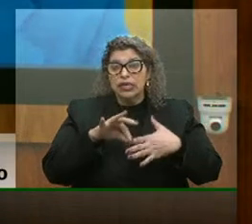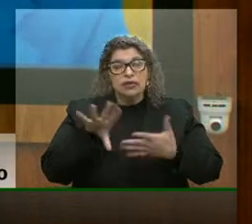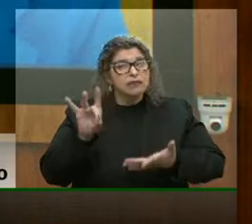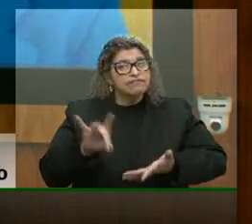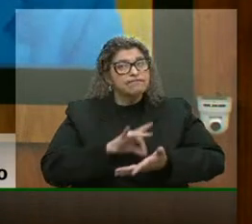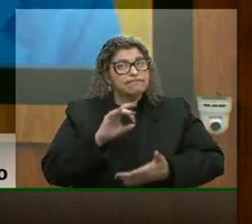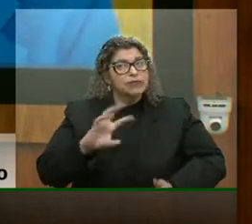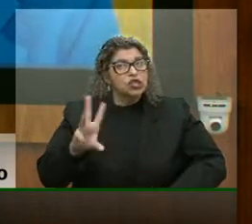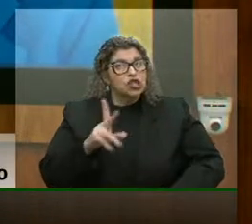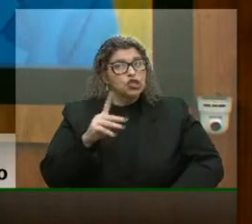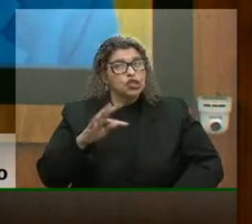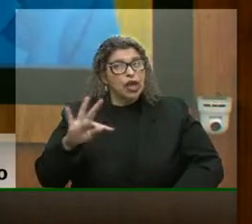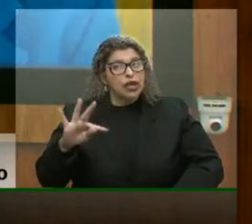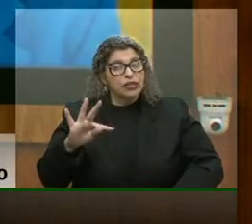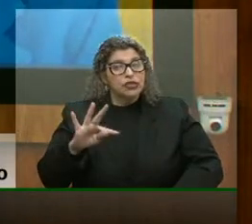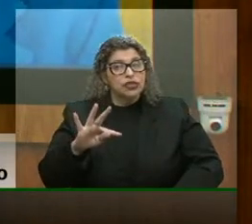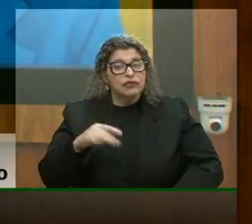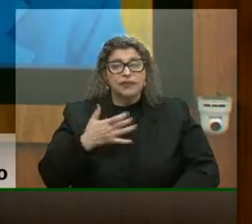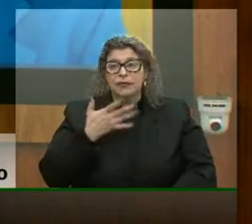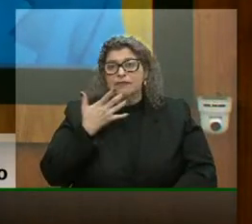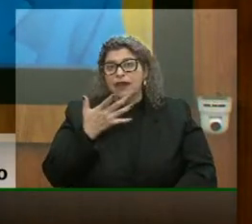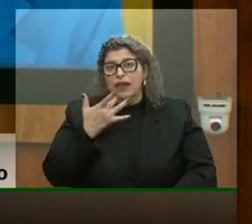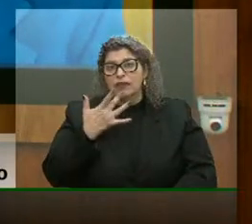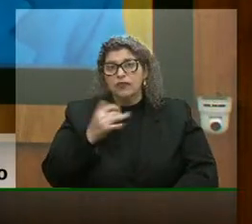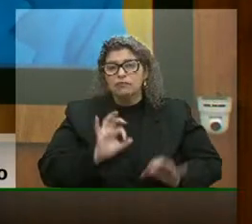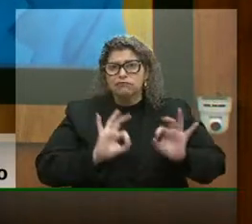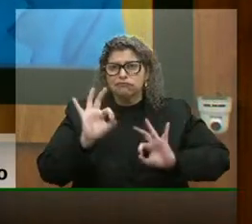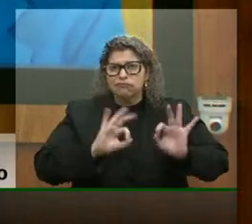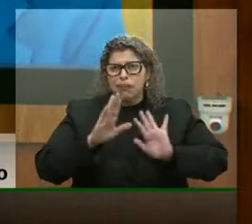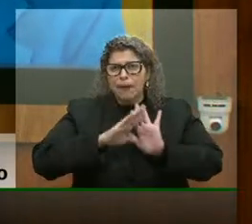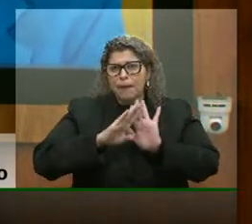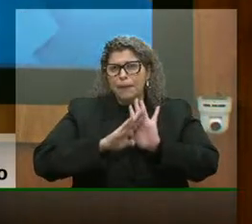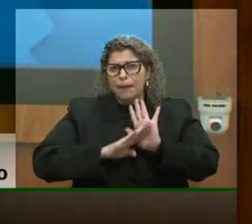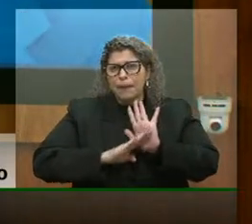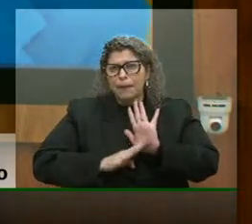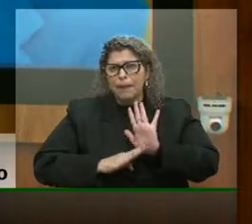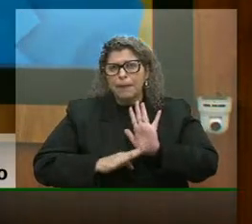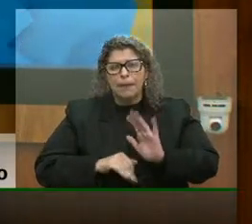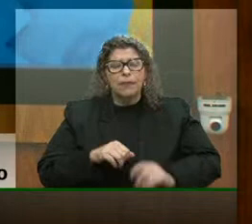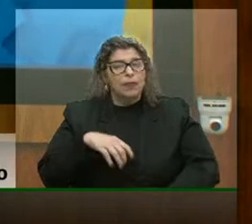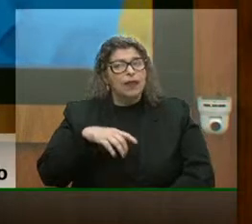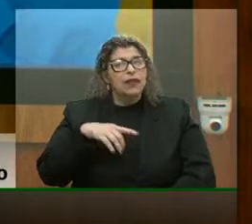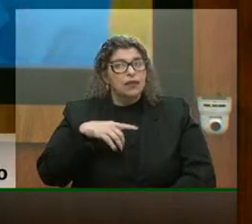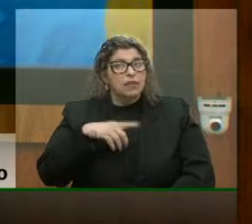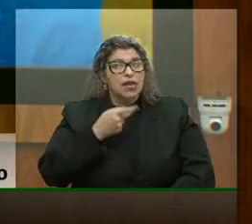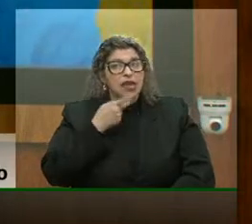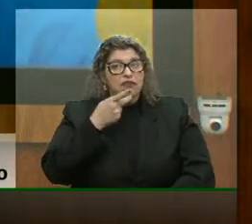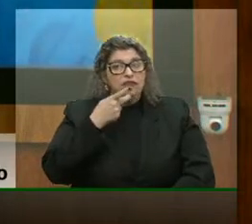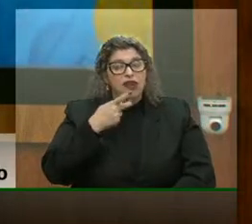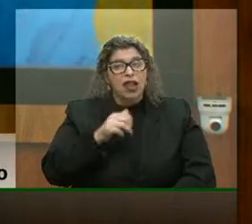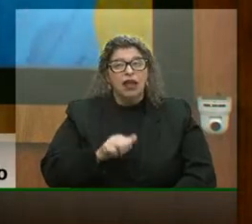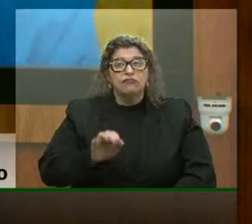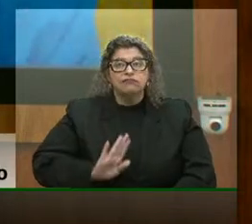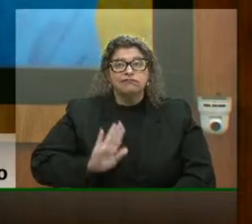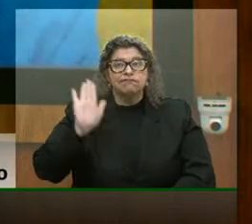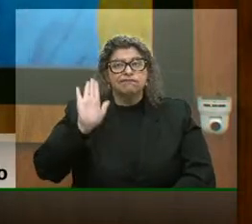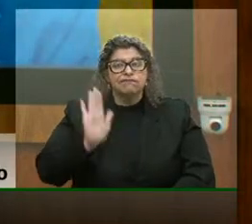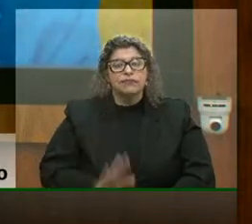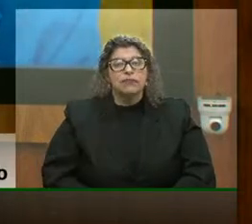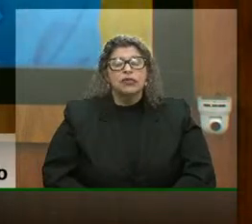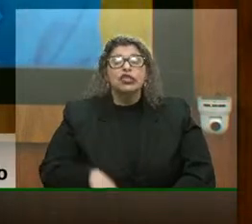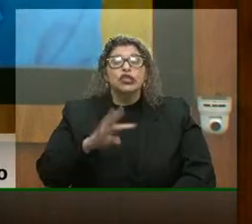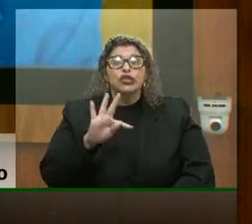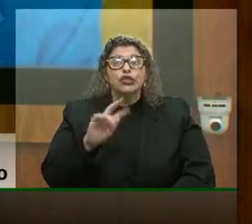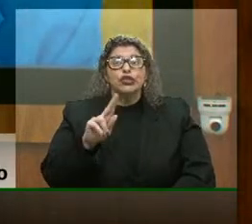pelo chat, porque aí fica mais fácil a organização aqui dos deputados que irão fazer a sua manifestação. Deputado